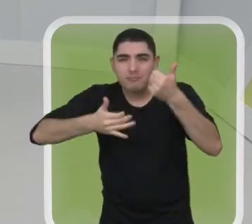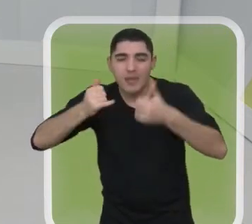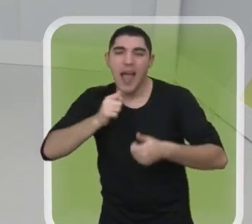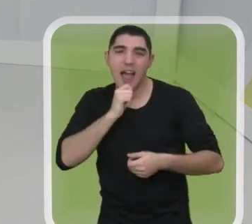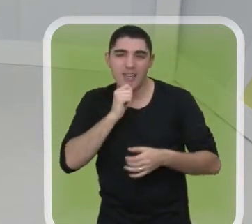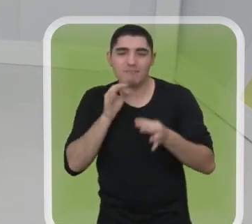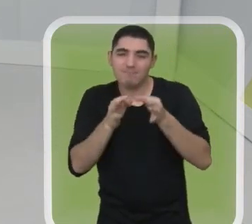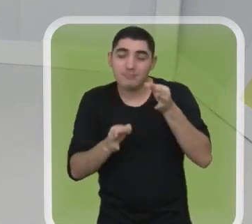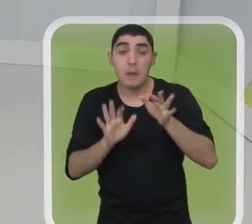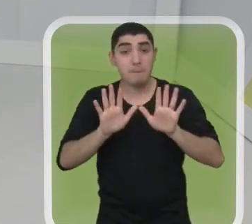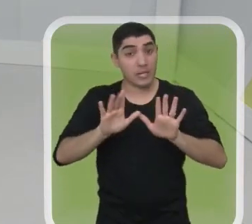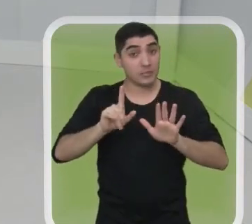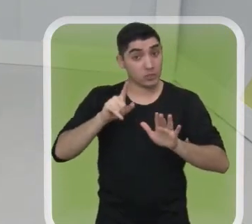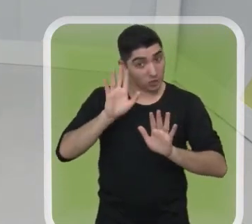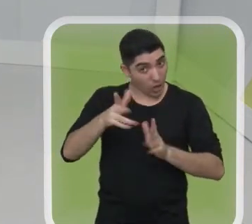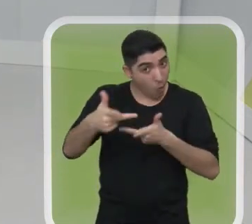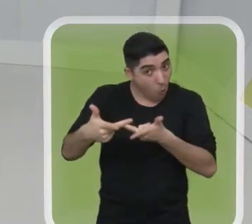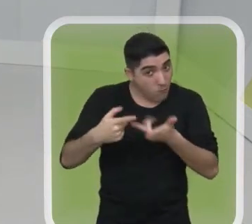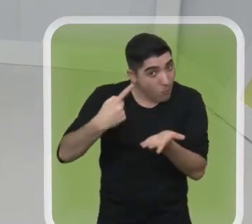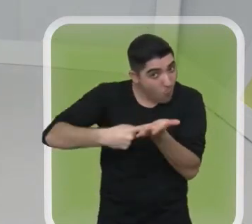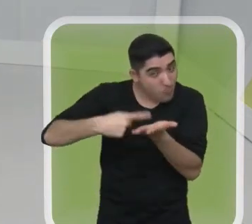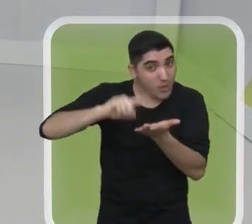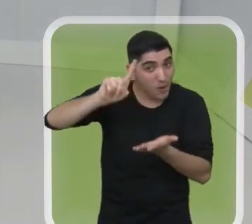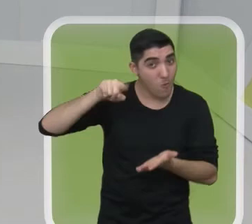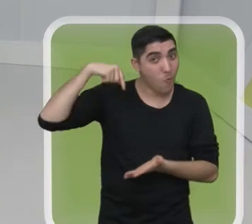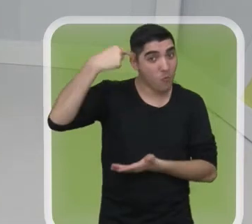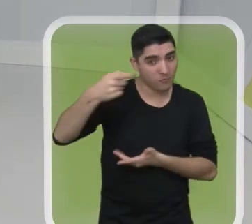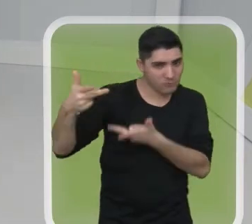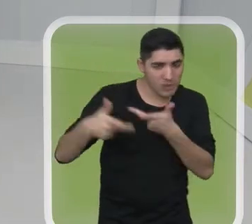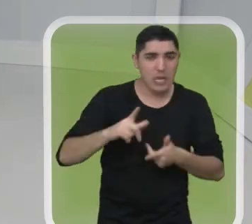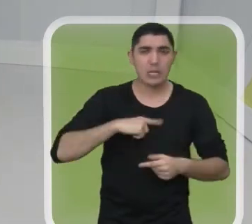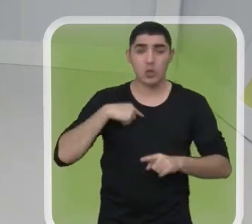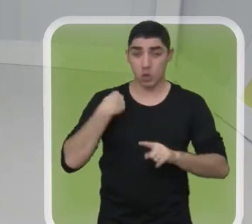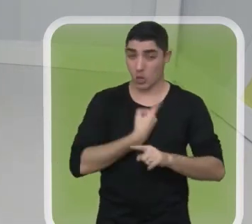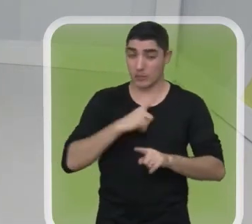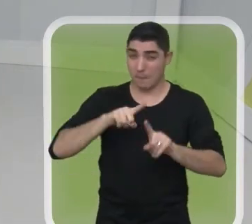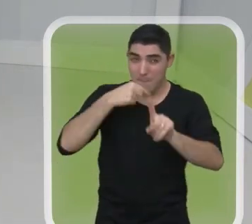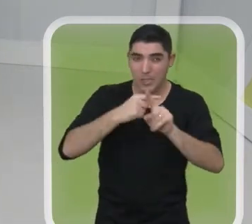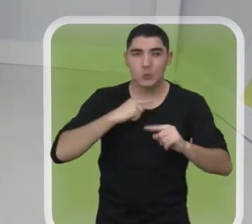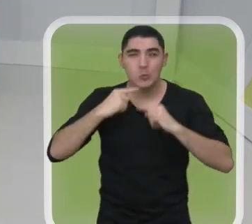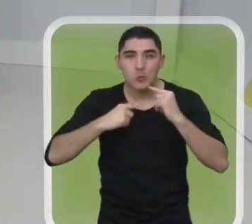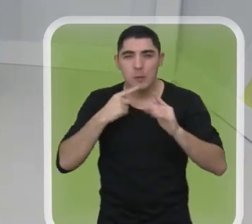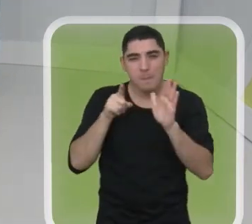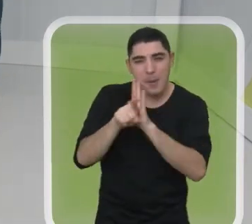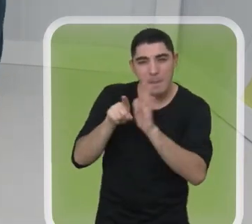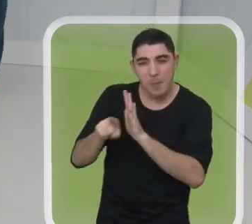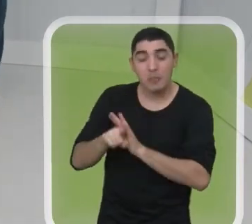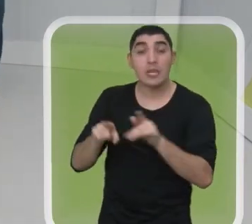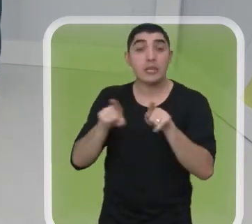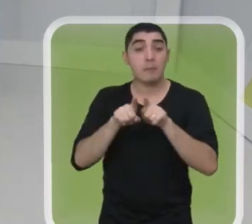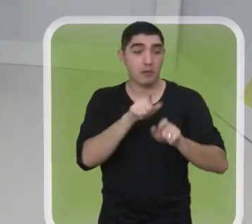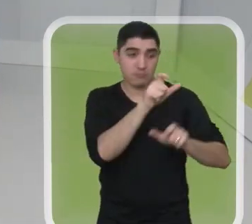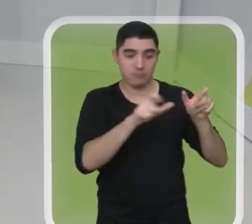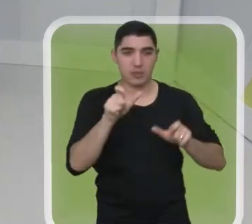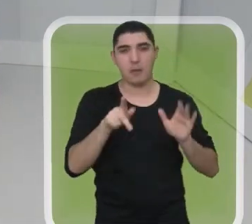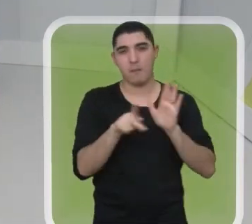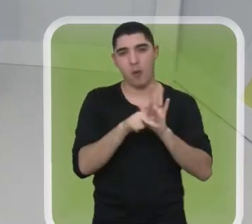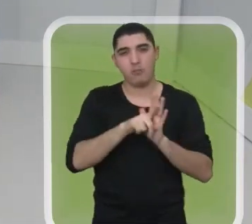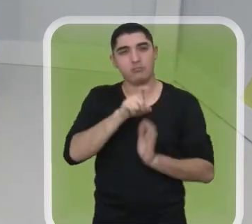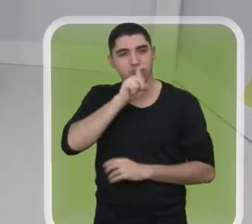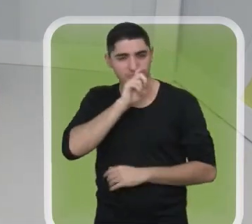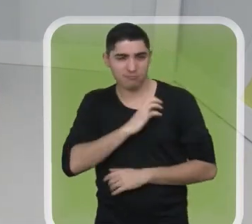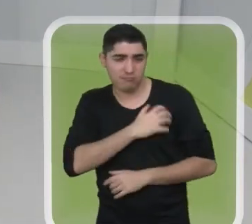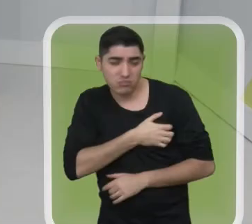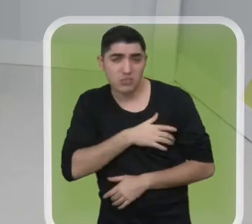senhor já está convidado para um próximo programa, para sanar mais dúvidas e deixar o torcedor da Águia, que alguns estavam meio preocupados aí,